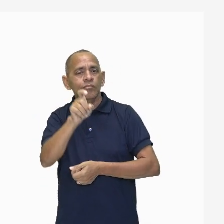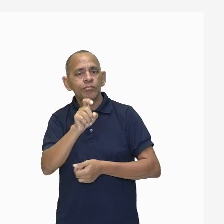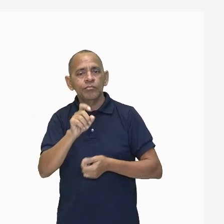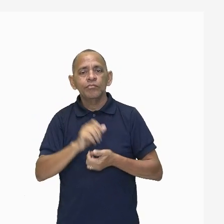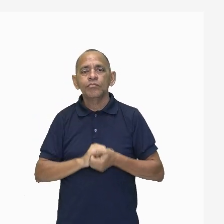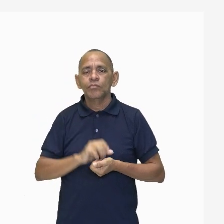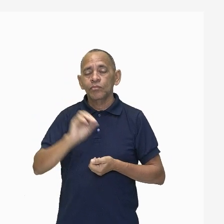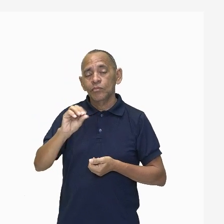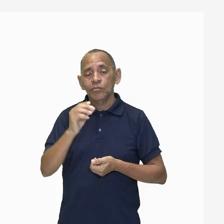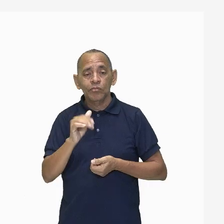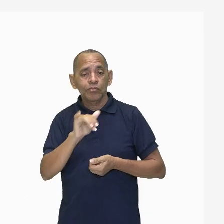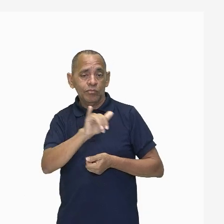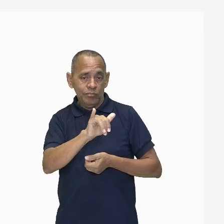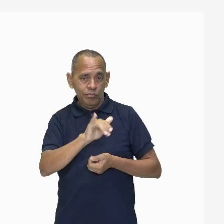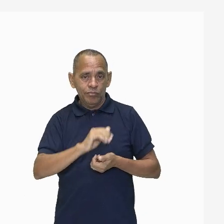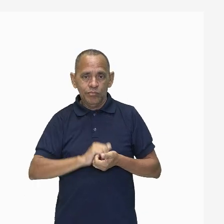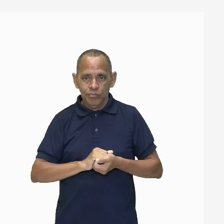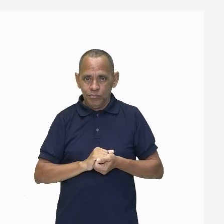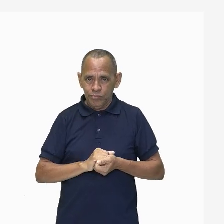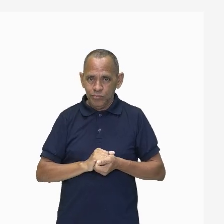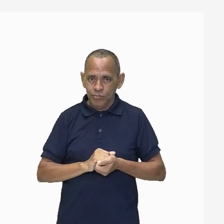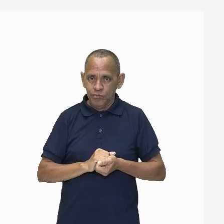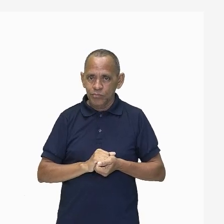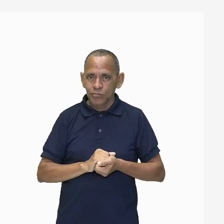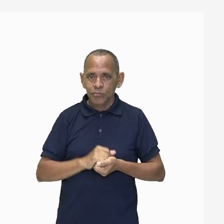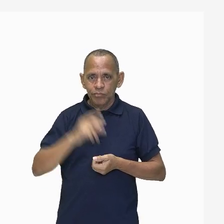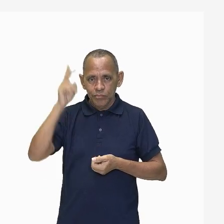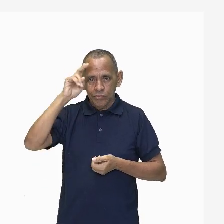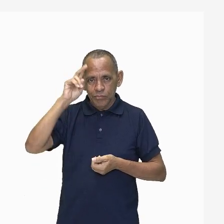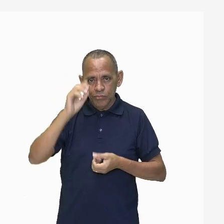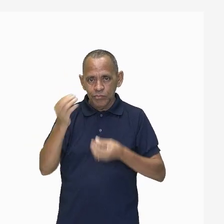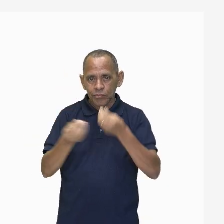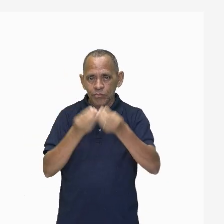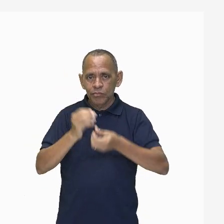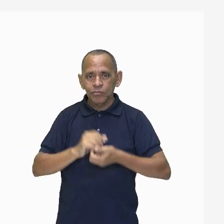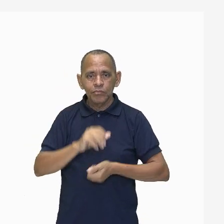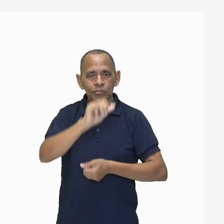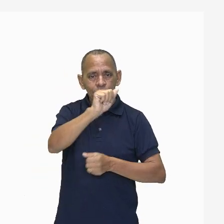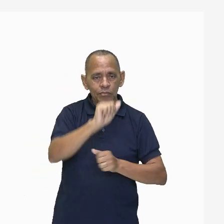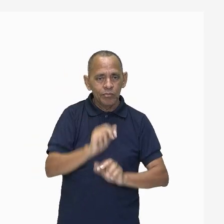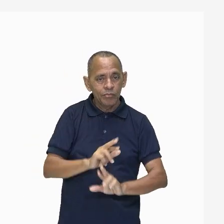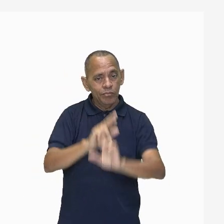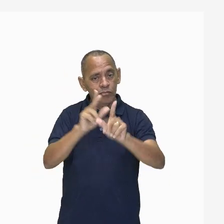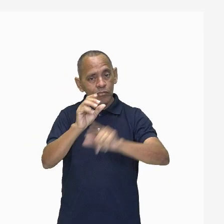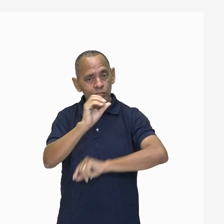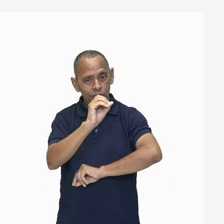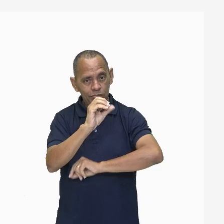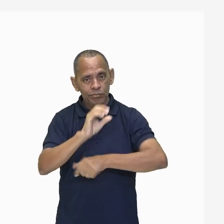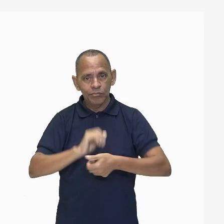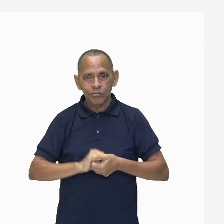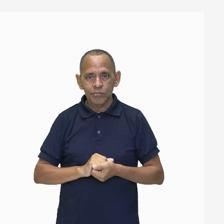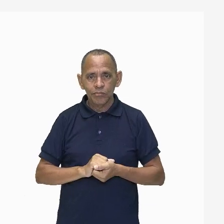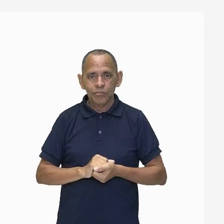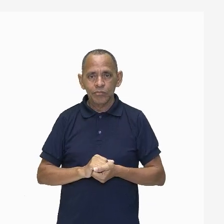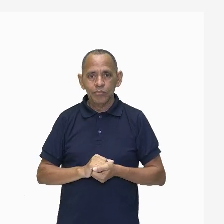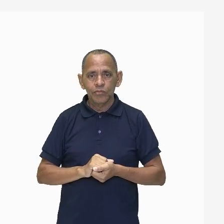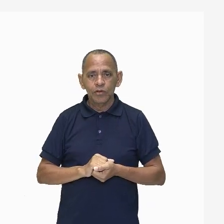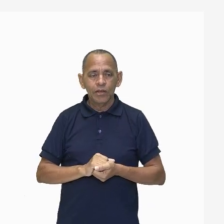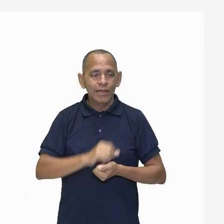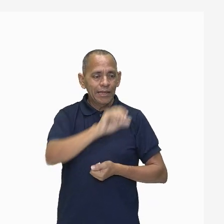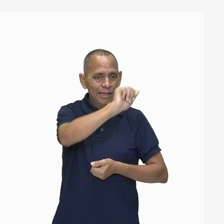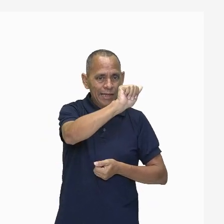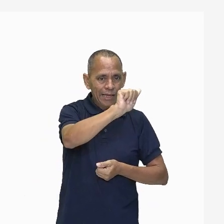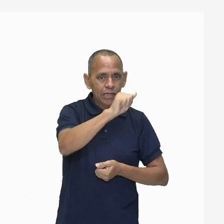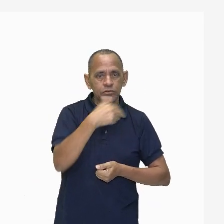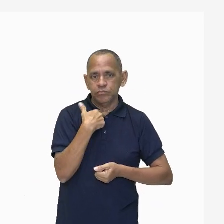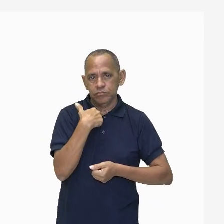b. Lembrando que a condição de existência é que o a tem que ser diferente de 0. O a não pode ser 0, por quê?